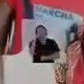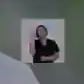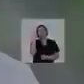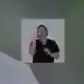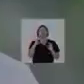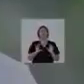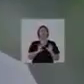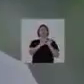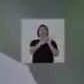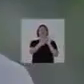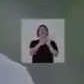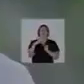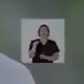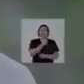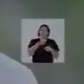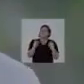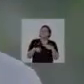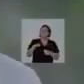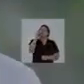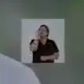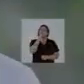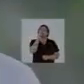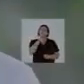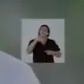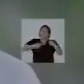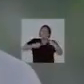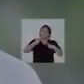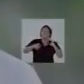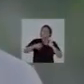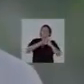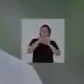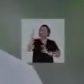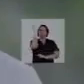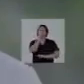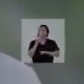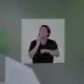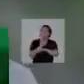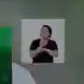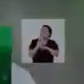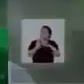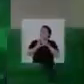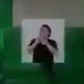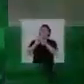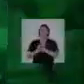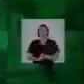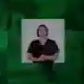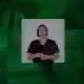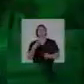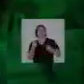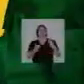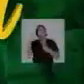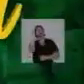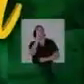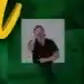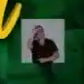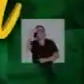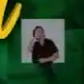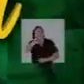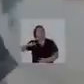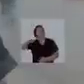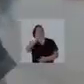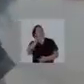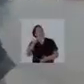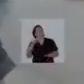mulheres. Precisamos de mais mulheres na política. Vamos juntas defender o Brasil. Qual o Brasil que o povo